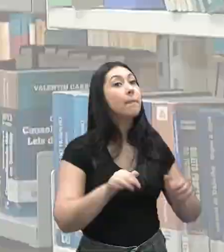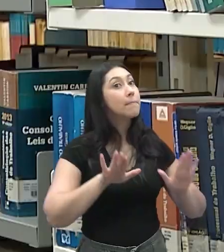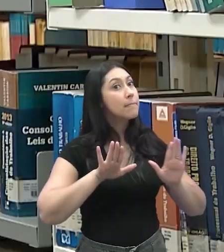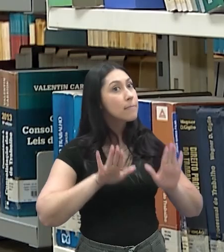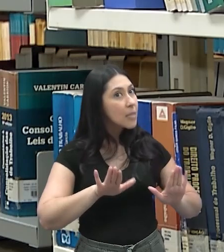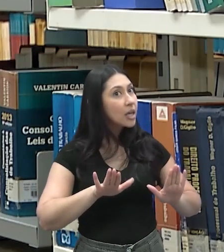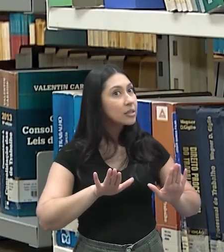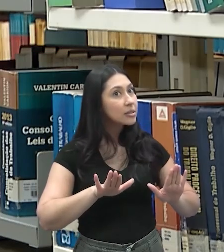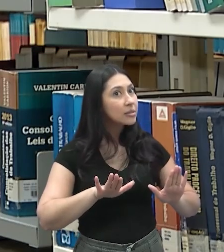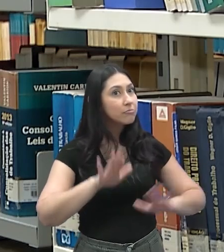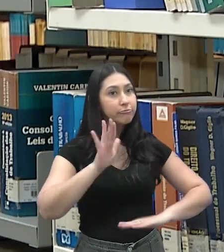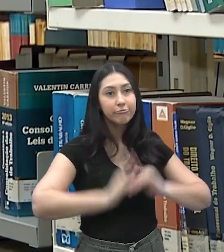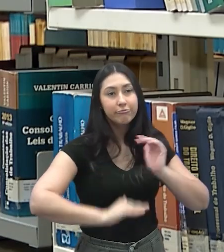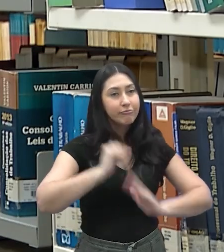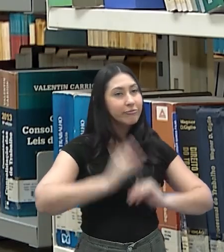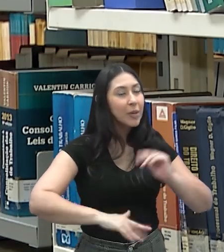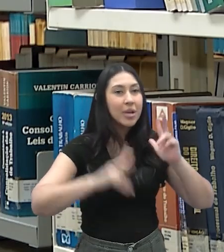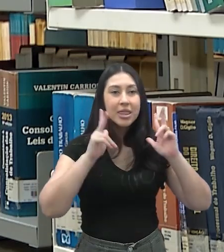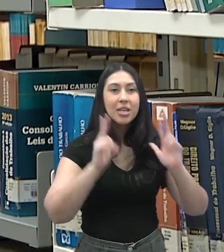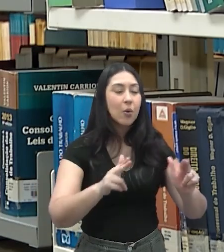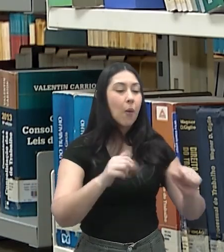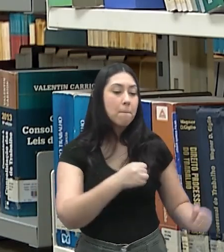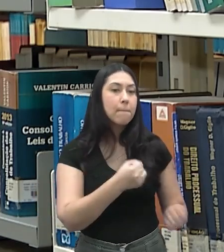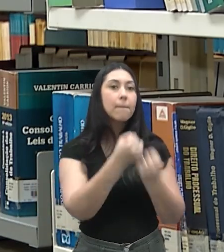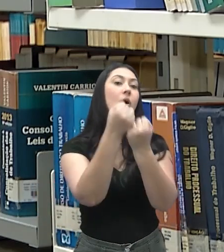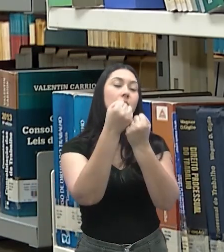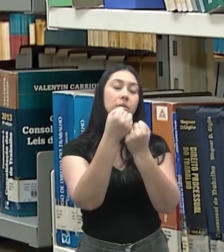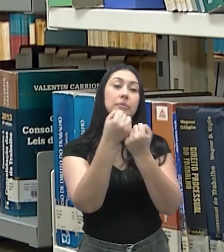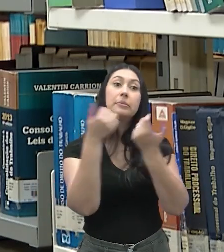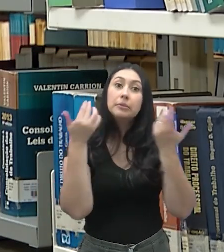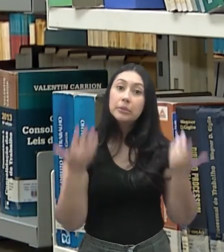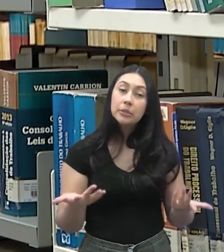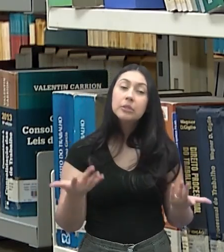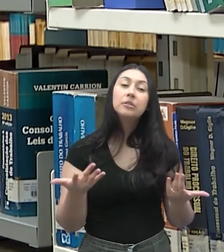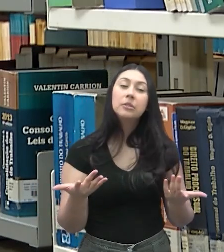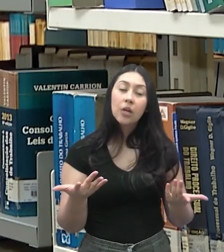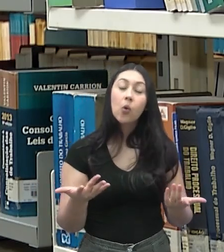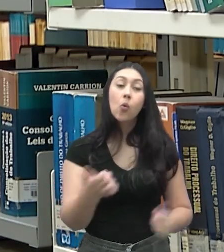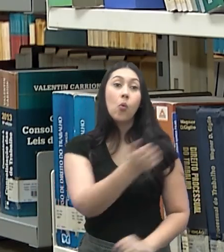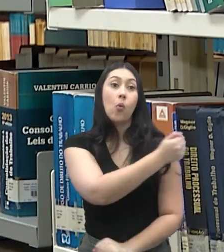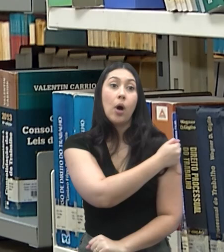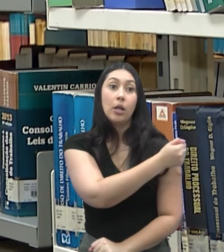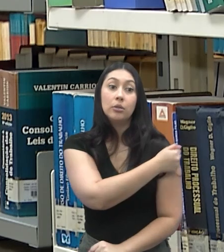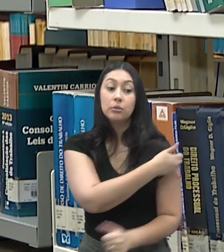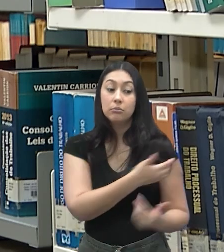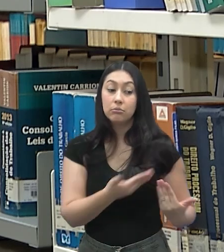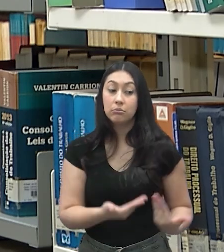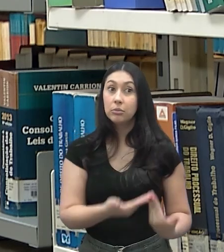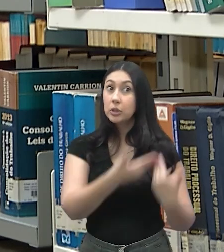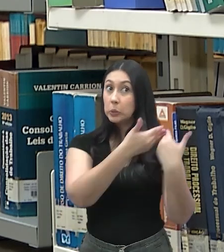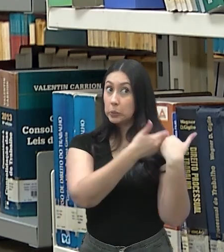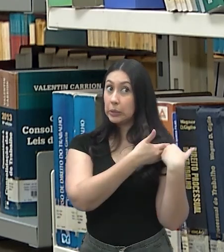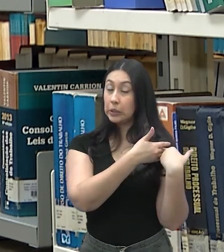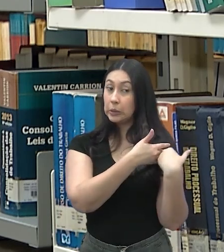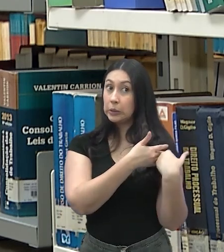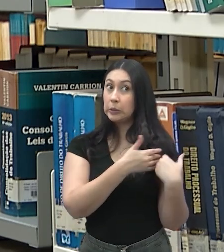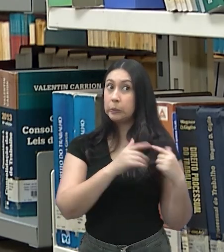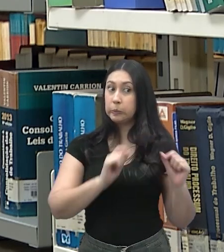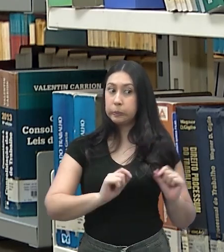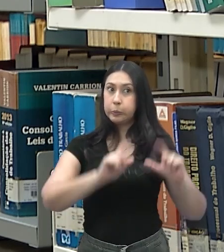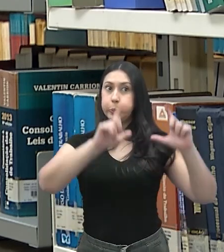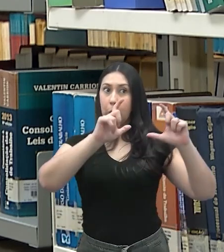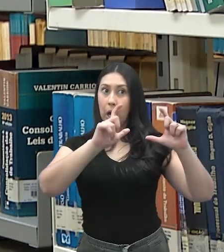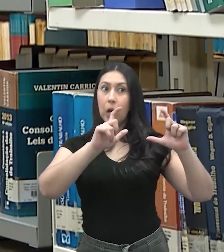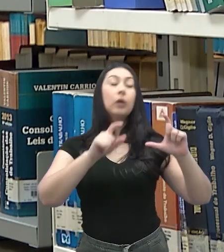EAD, mas as partes práticas terão o mesmo apoio. Então, isso transfere para o aluno uma responsabilidade